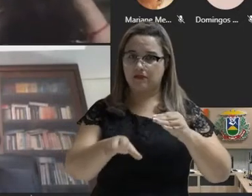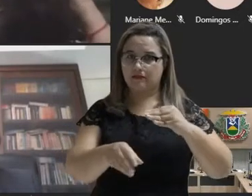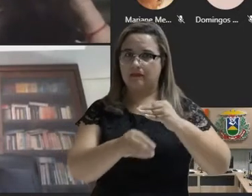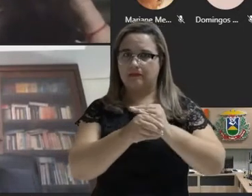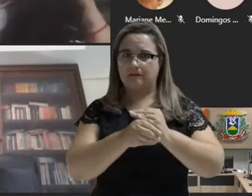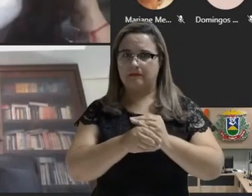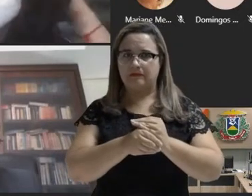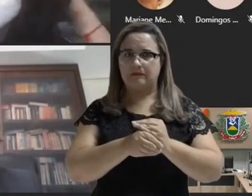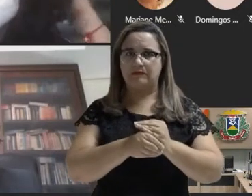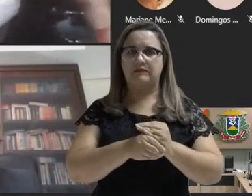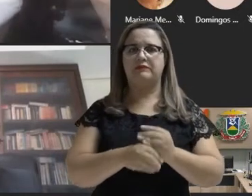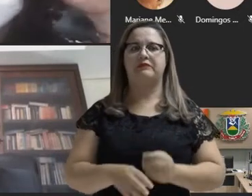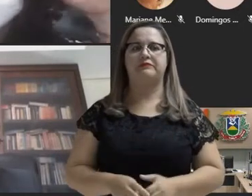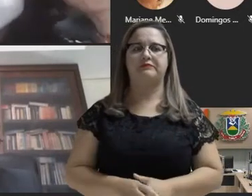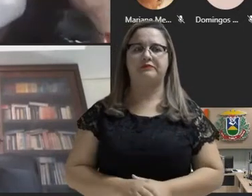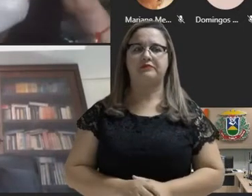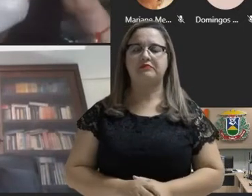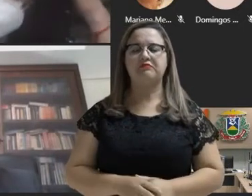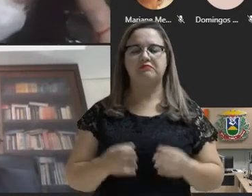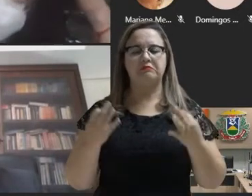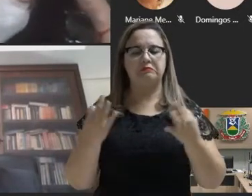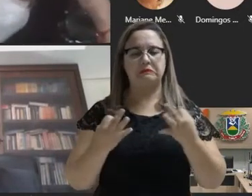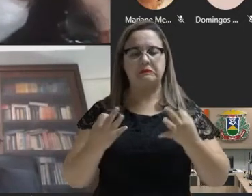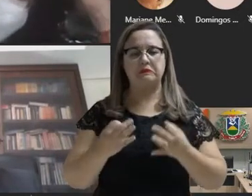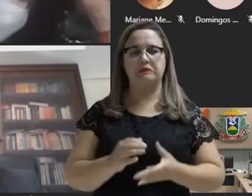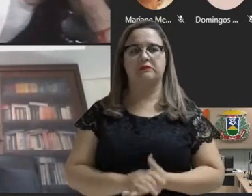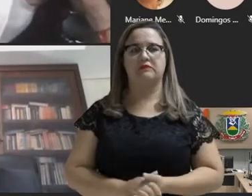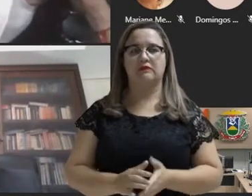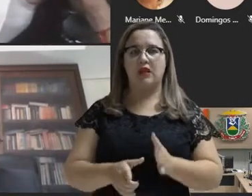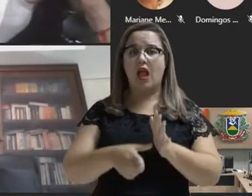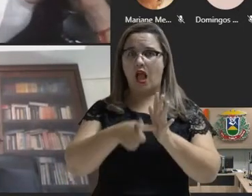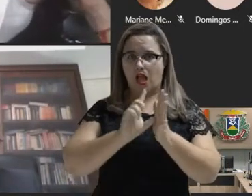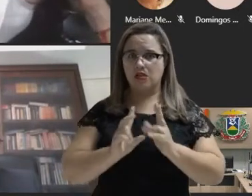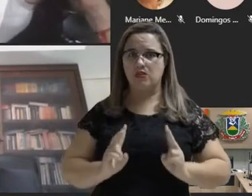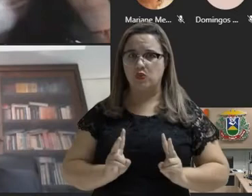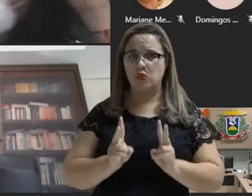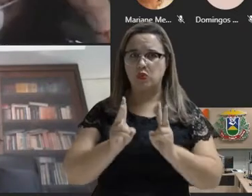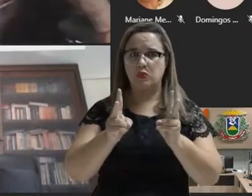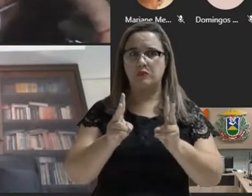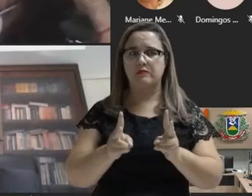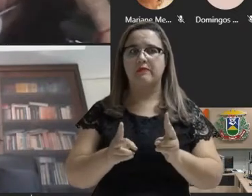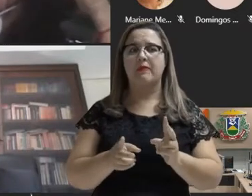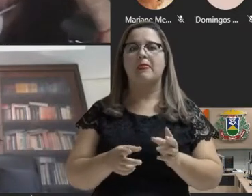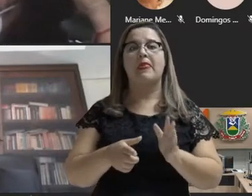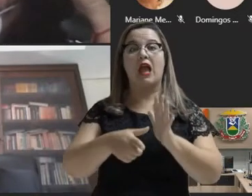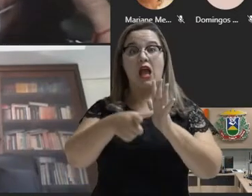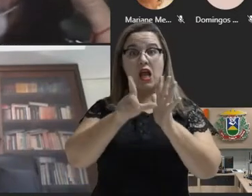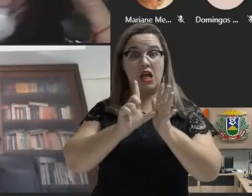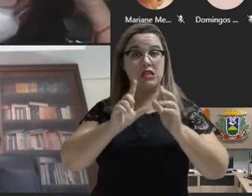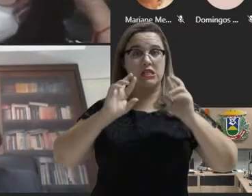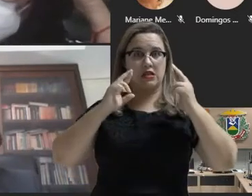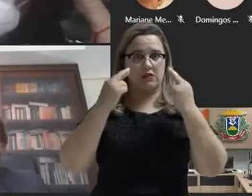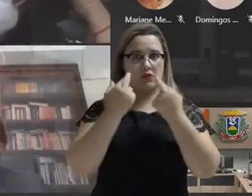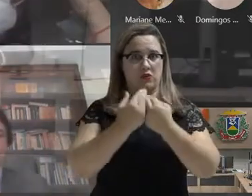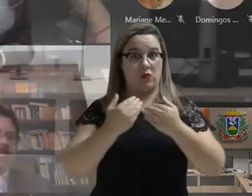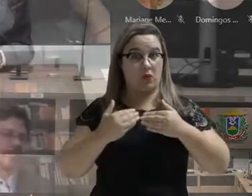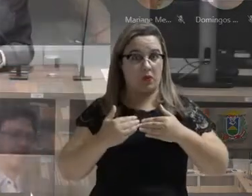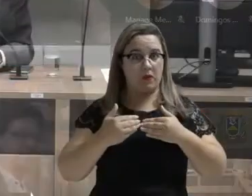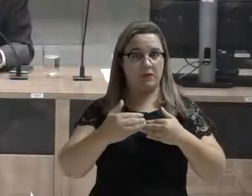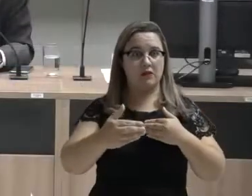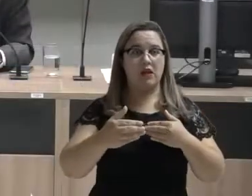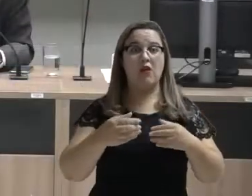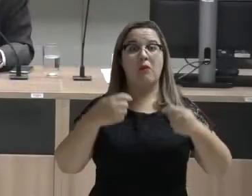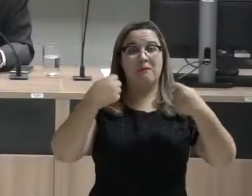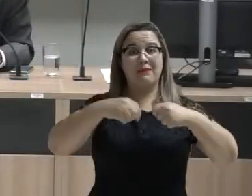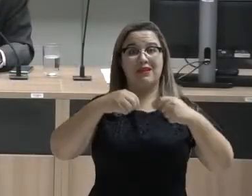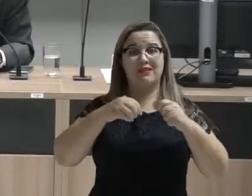estou homologando. Perfeito. Antes de darmos a sequência, eu já tinha falado antes da reunião, eu vou precisar me ausentar